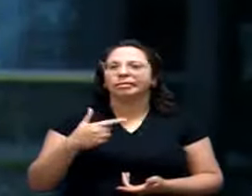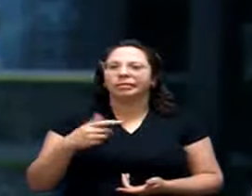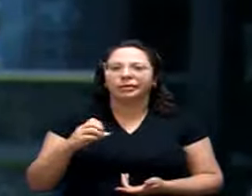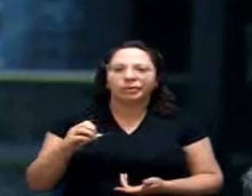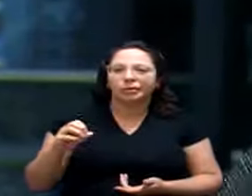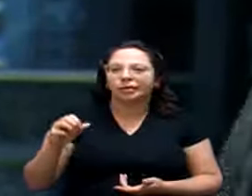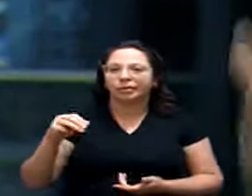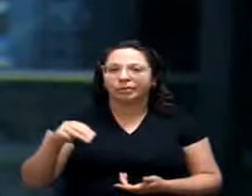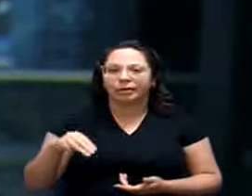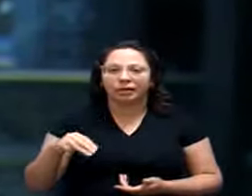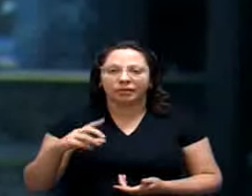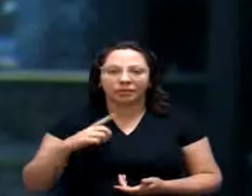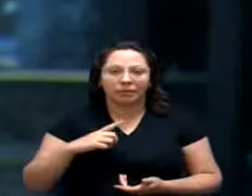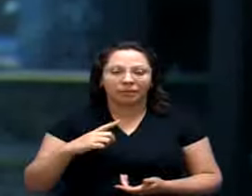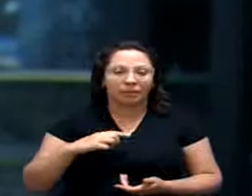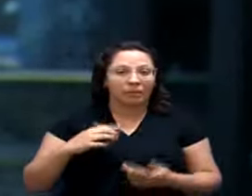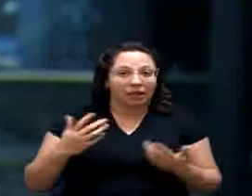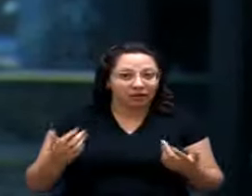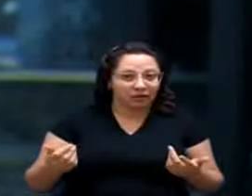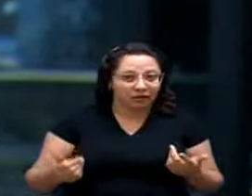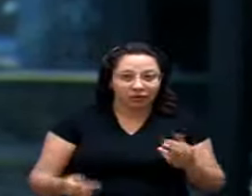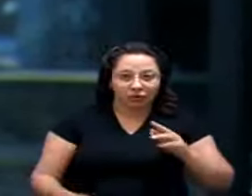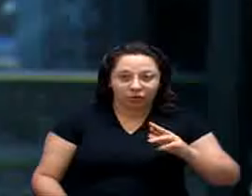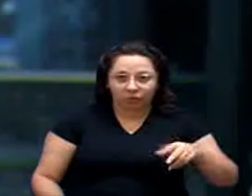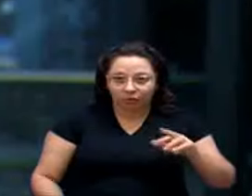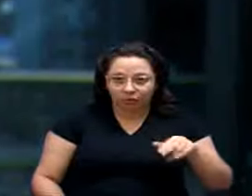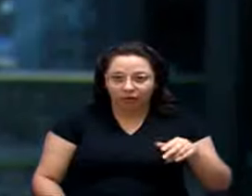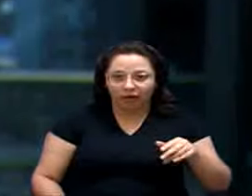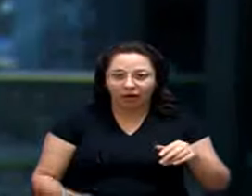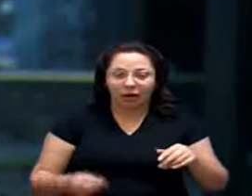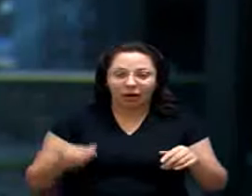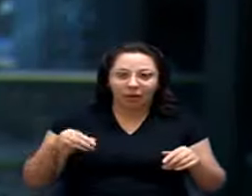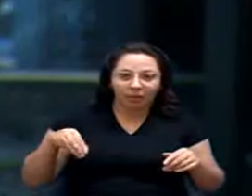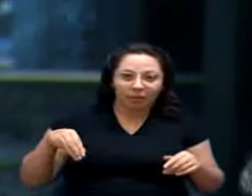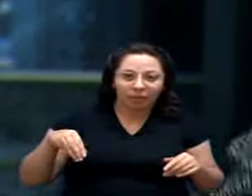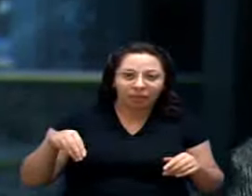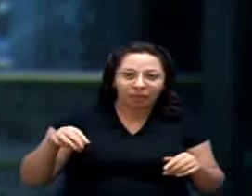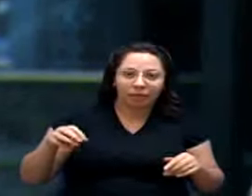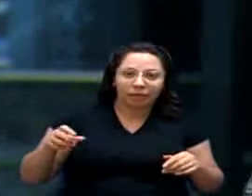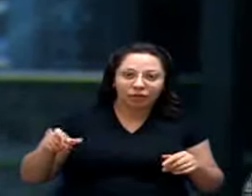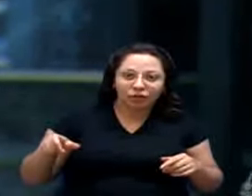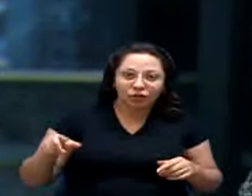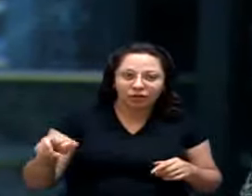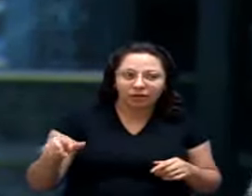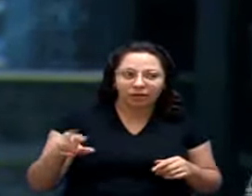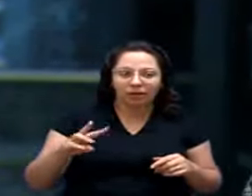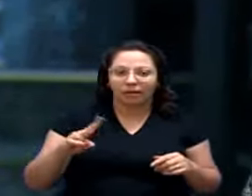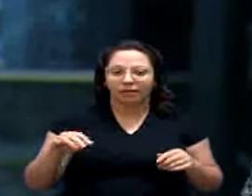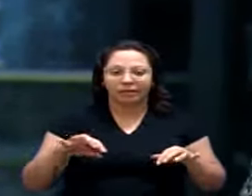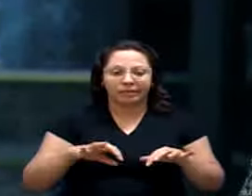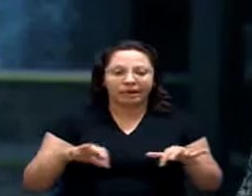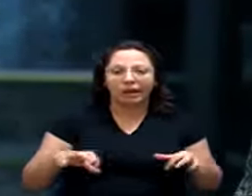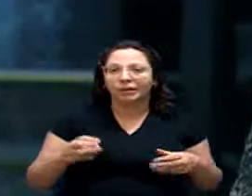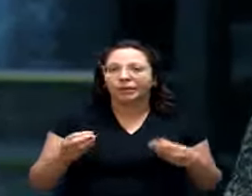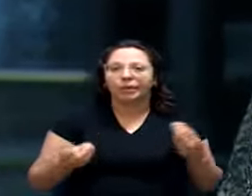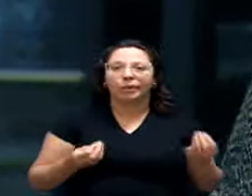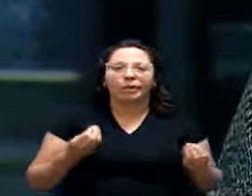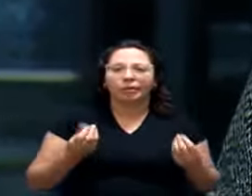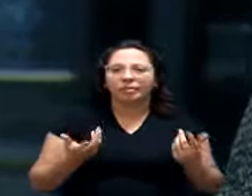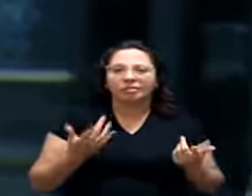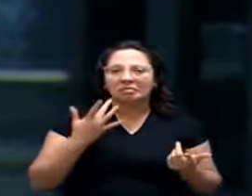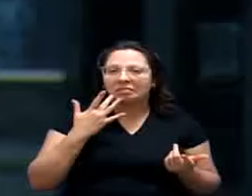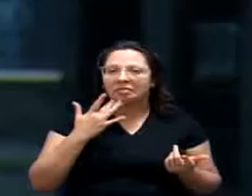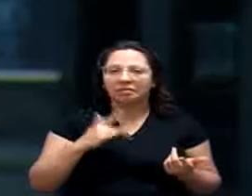que se teria Então nós não vamos ter uma uma Marginal Direita a ser feita vai ser parado como é que seria esse questionamento nesse